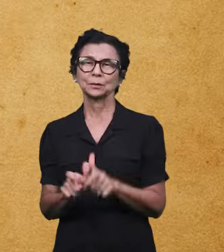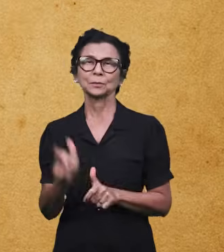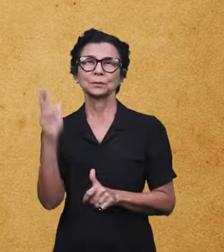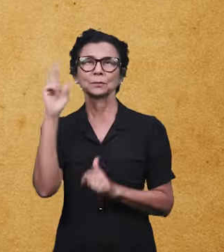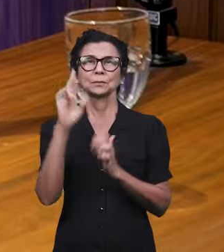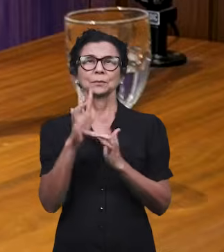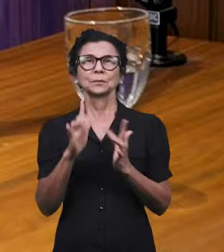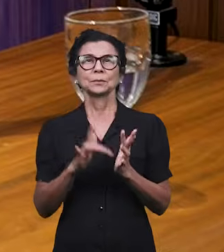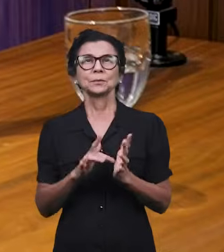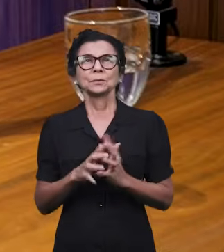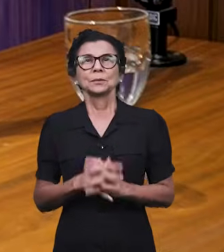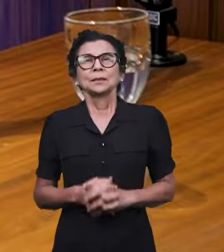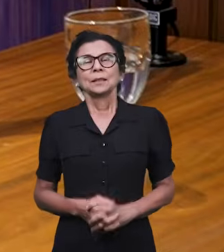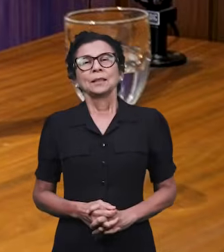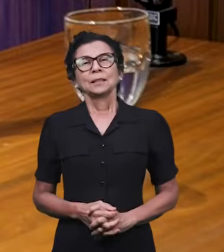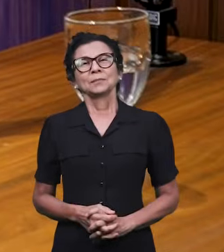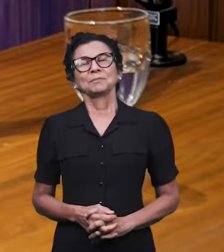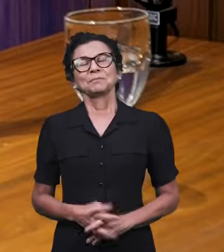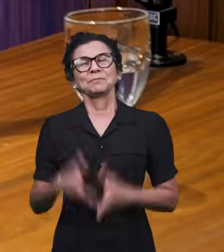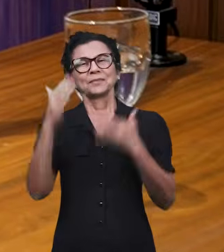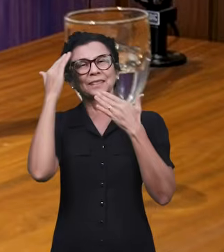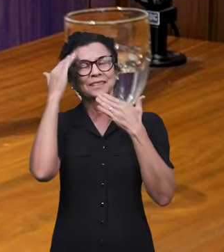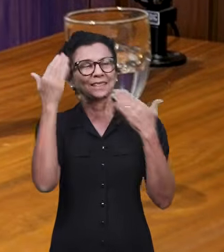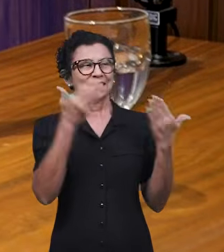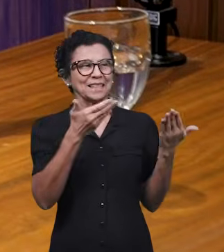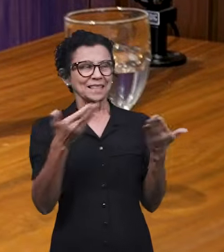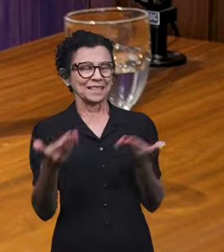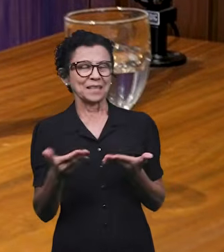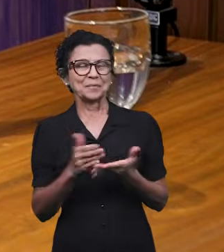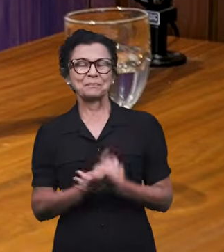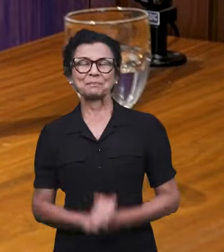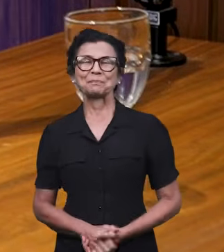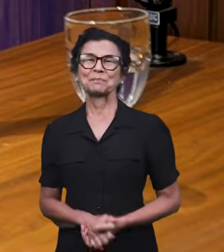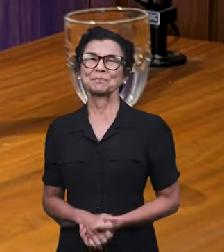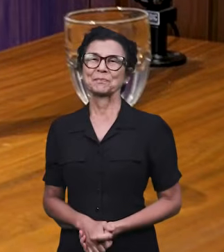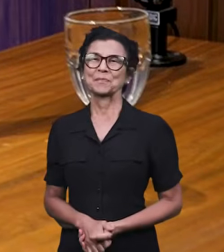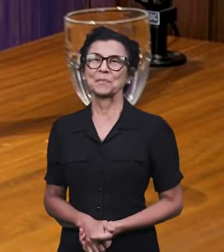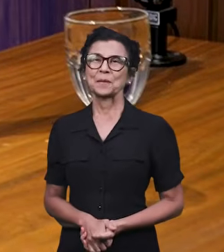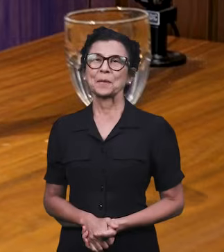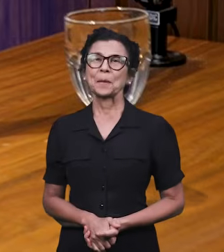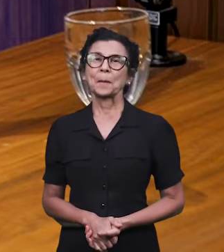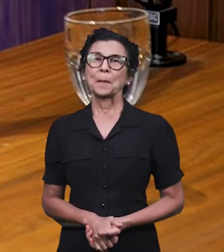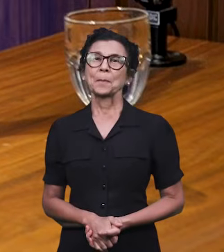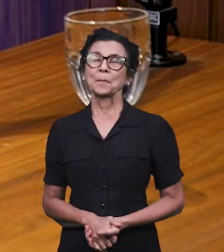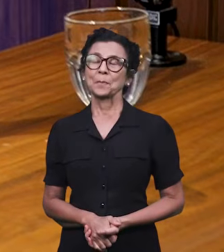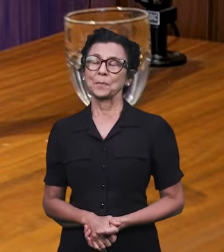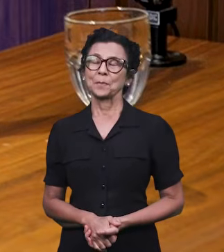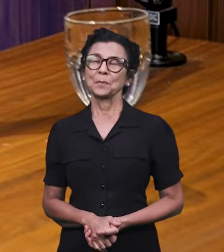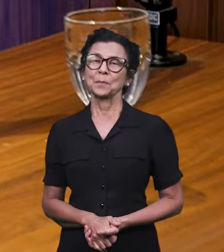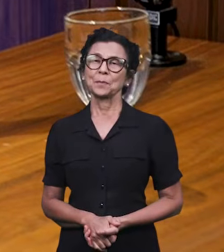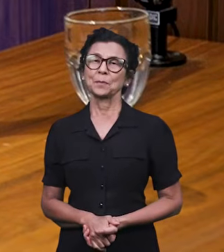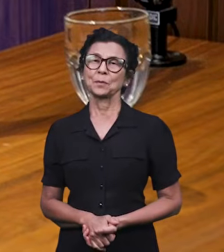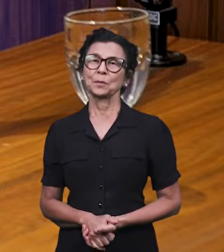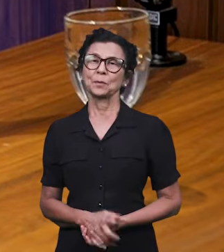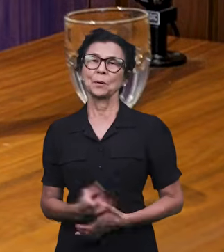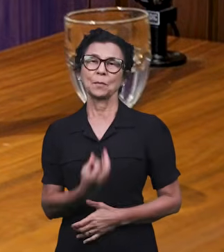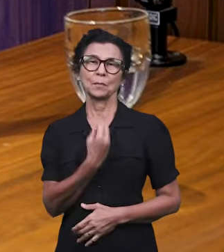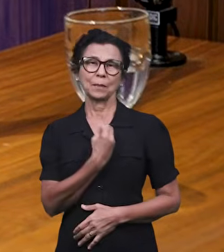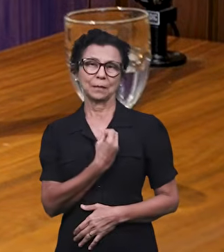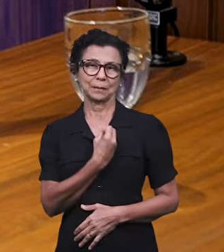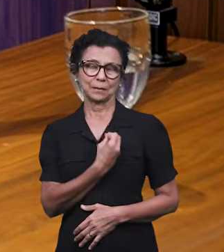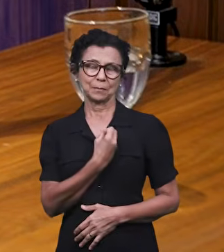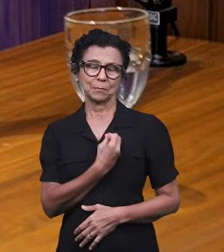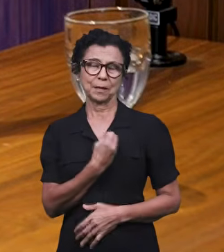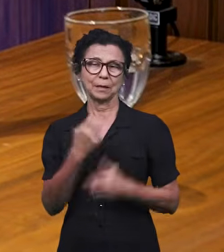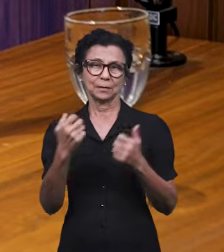Senhor Jesus. Queremos agradecer a irmã Michele pela ótima exposição aí sobre essa área, a parte da